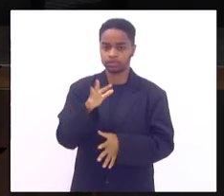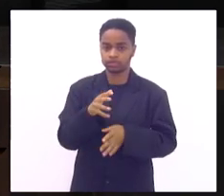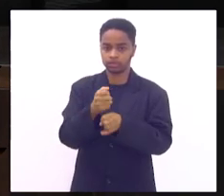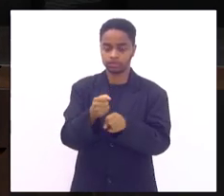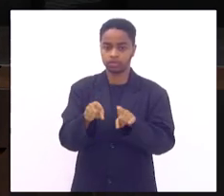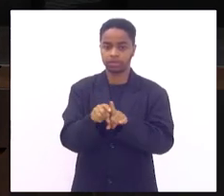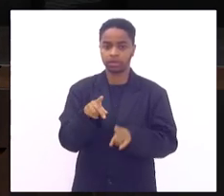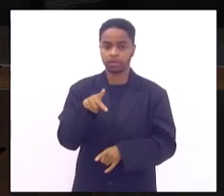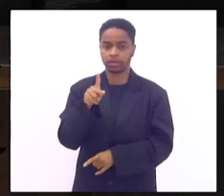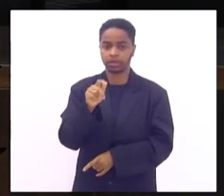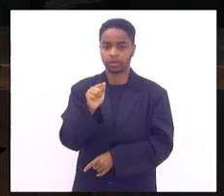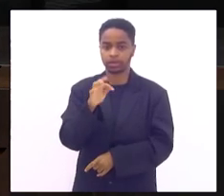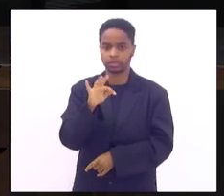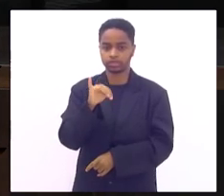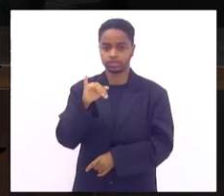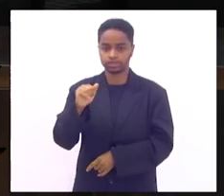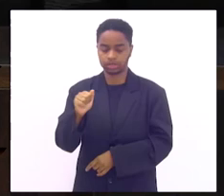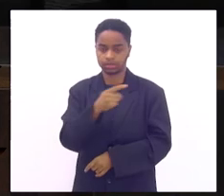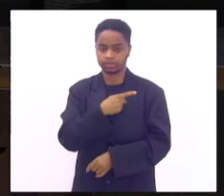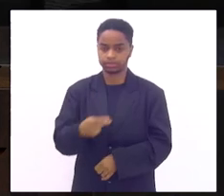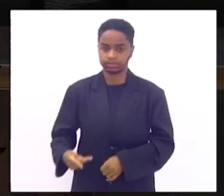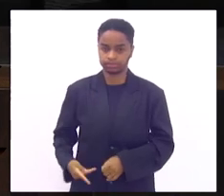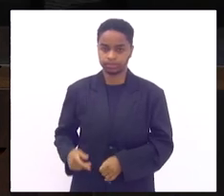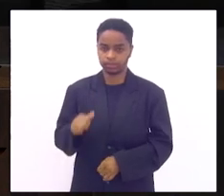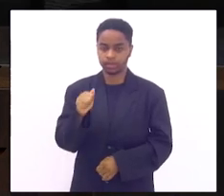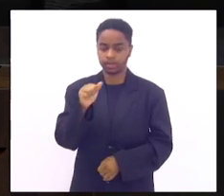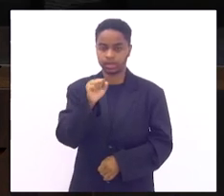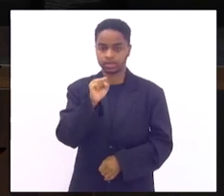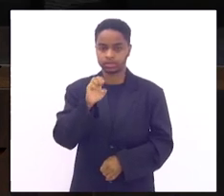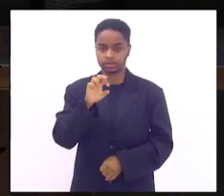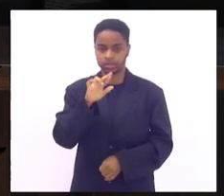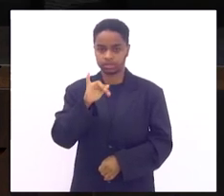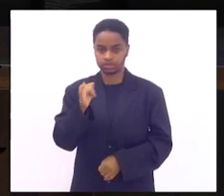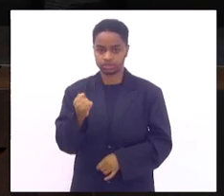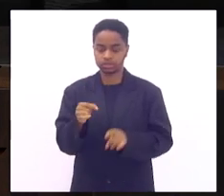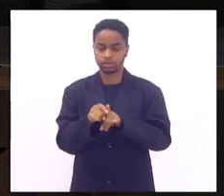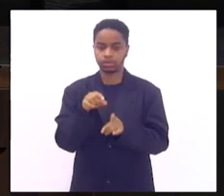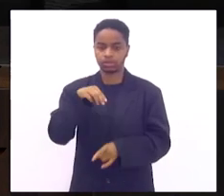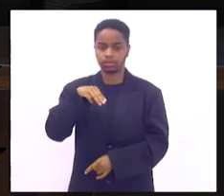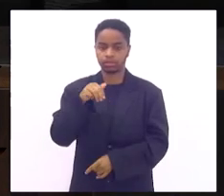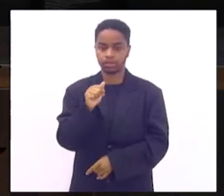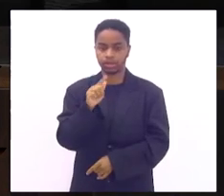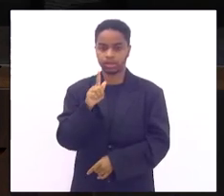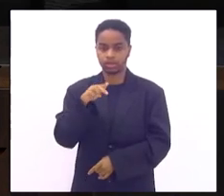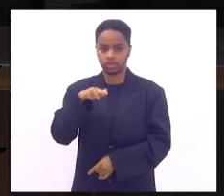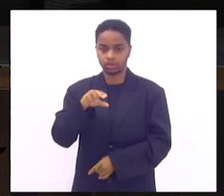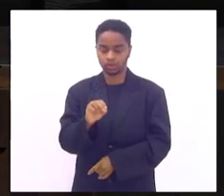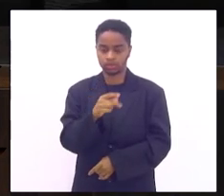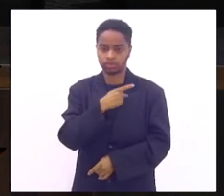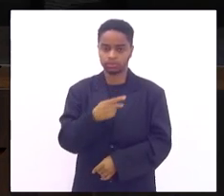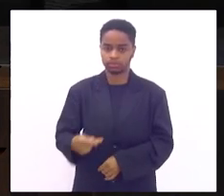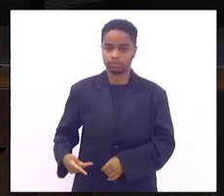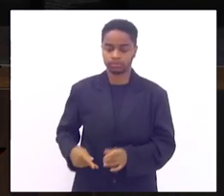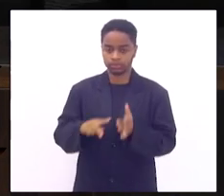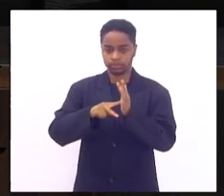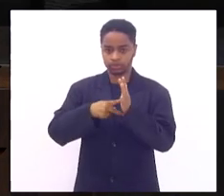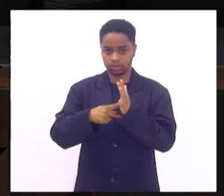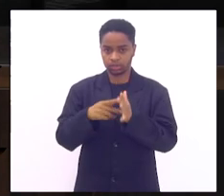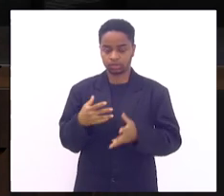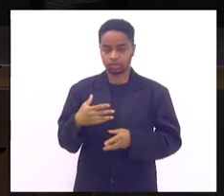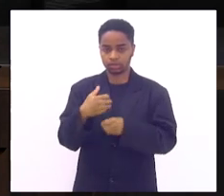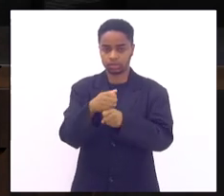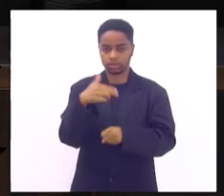Kátia Mônaco, presidente da ASERJ, o Magno Pacheco, também presidente do Sindicato dos Contabilistas de